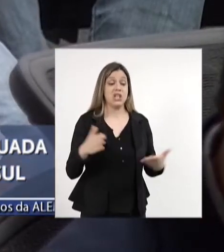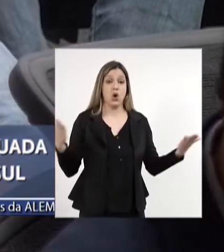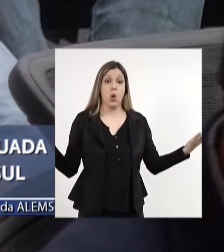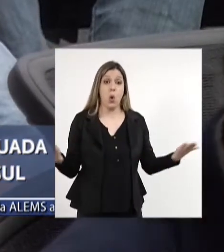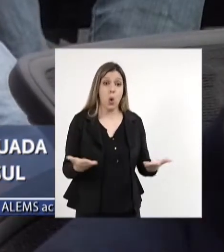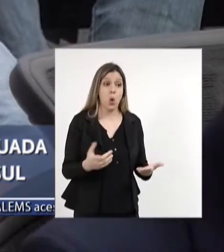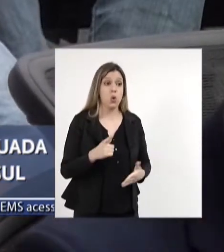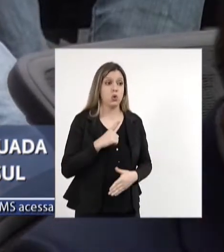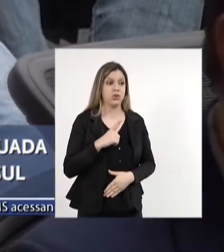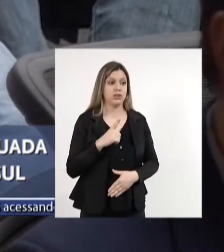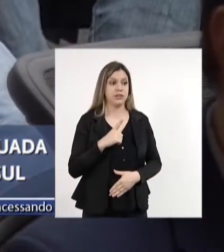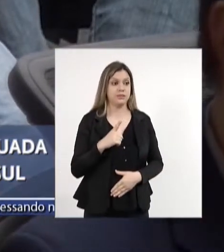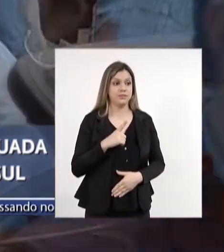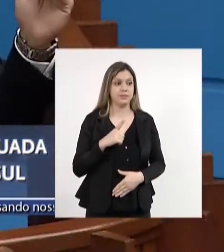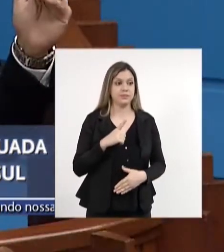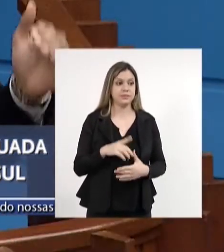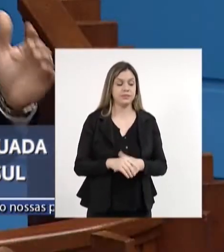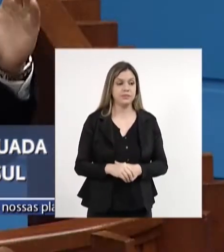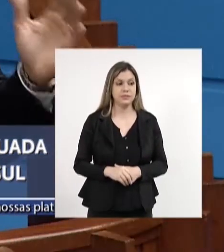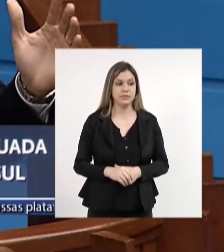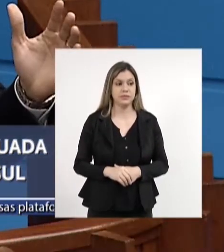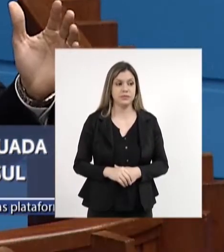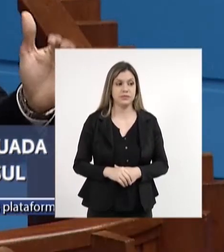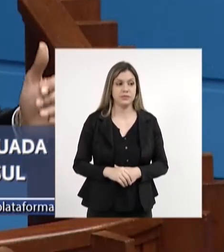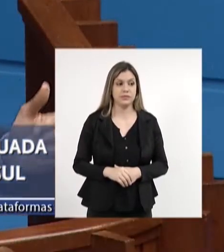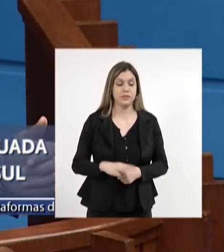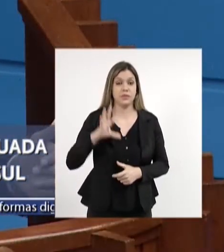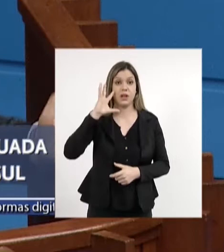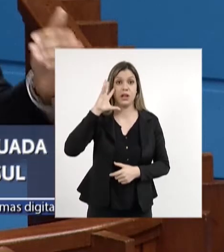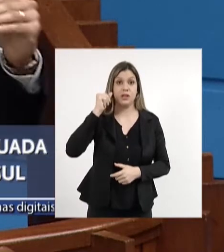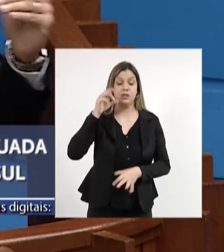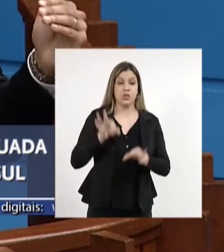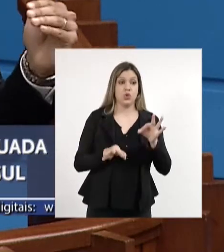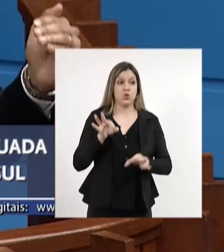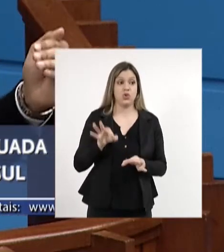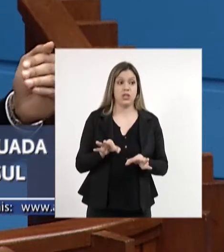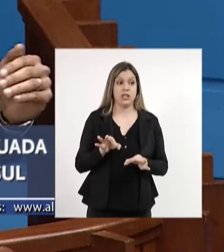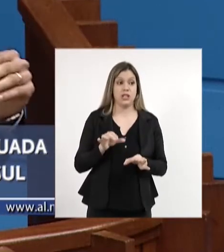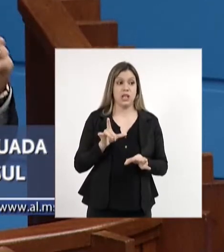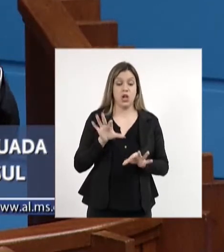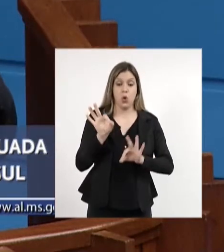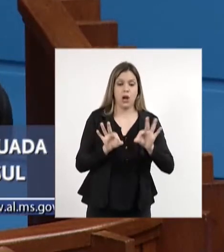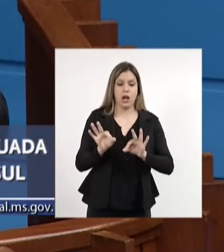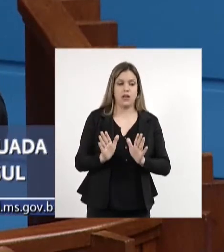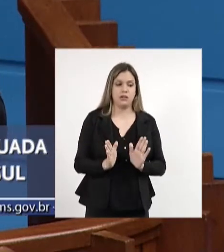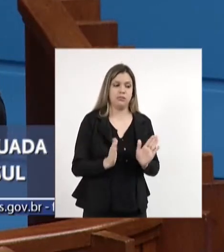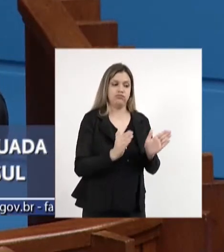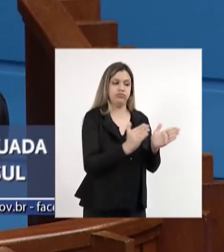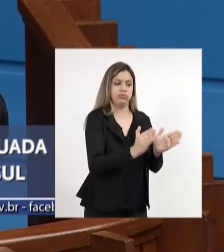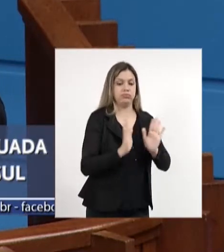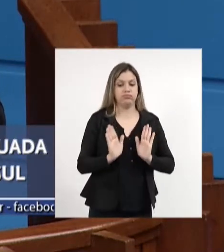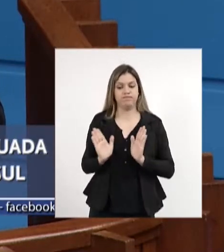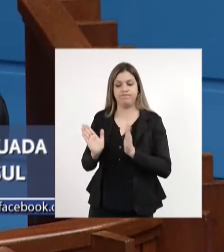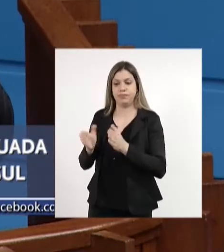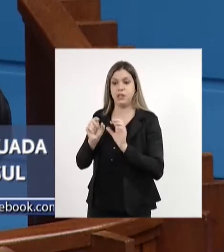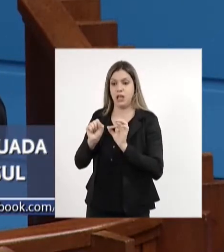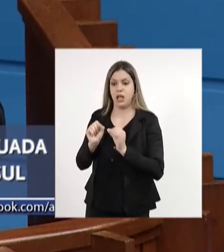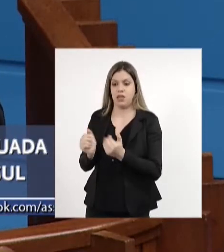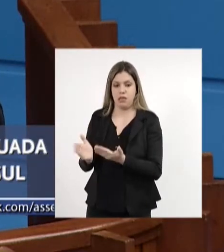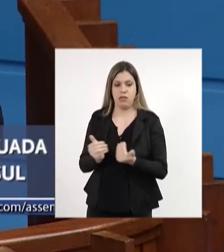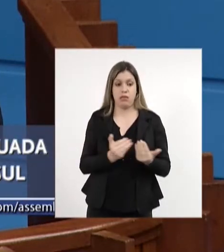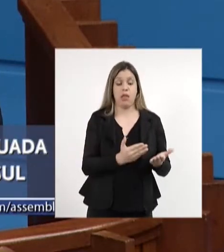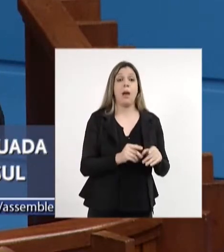uma decisão liminar que traça essas obrigações, que divide essas obrigações, nada impede